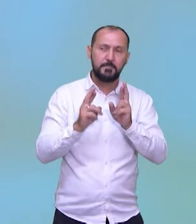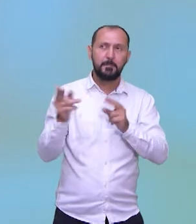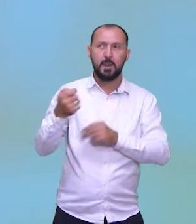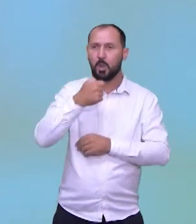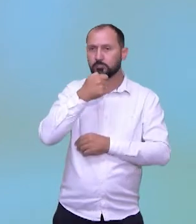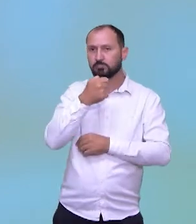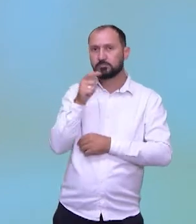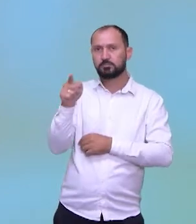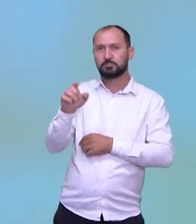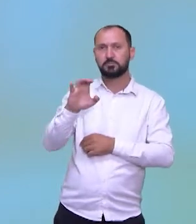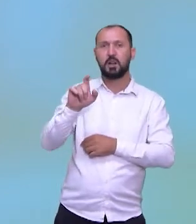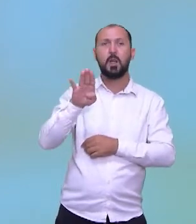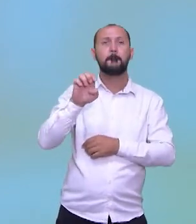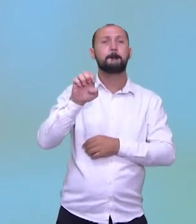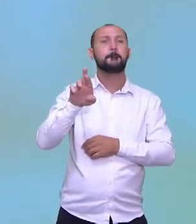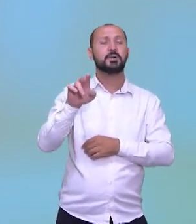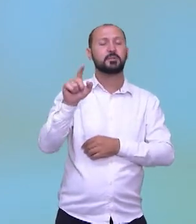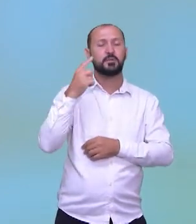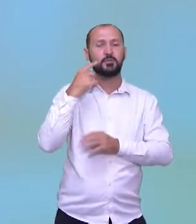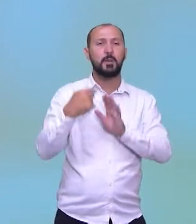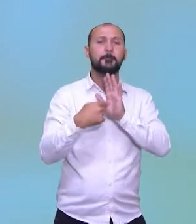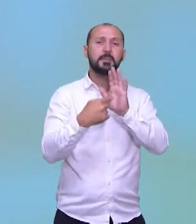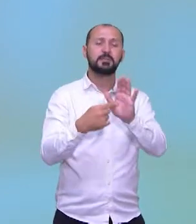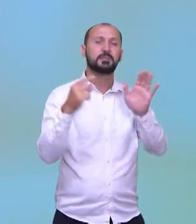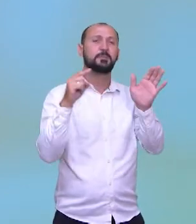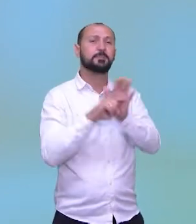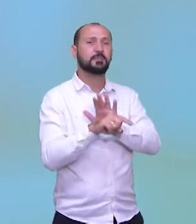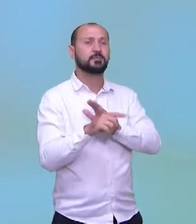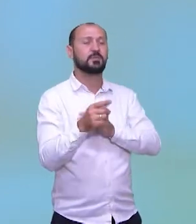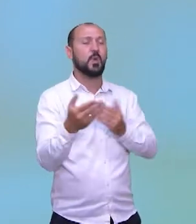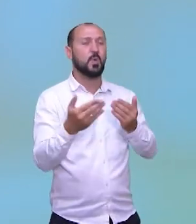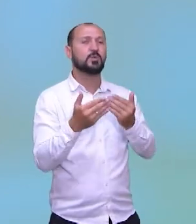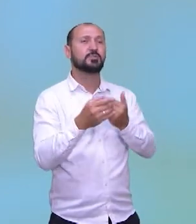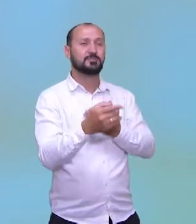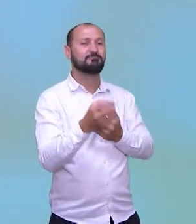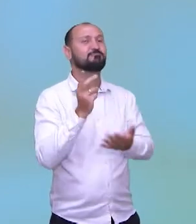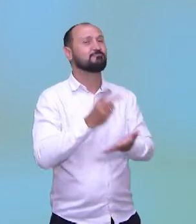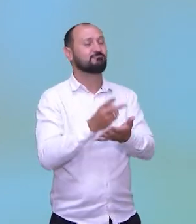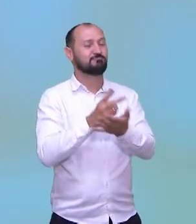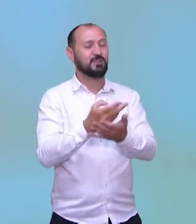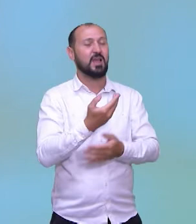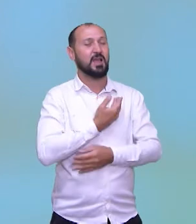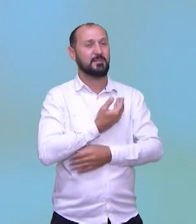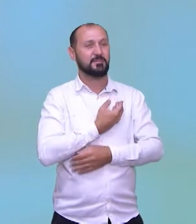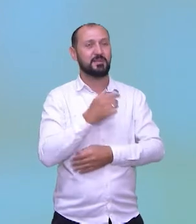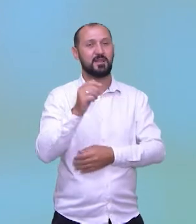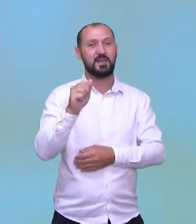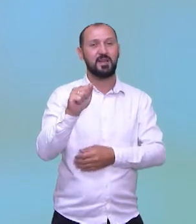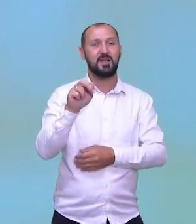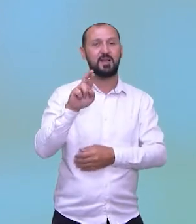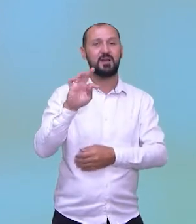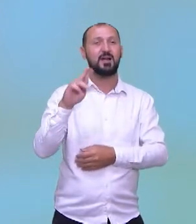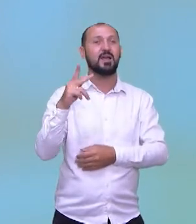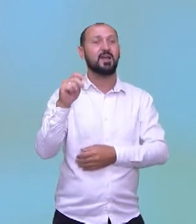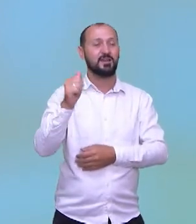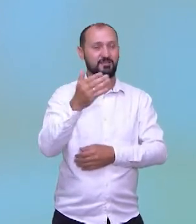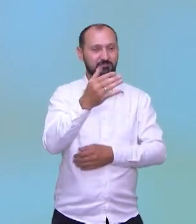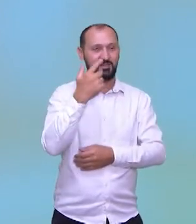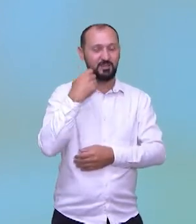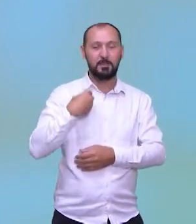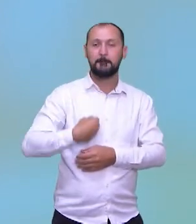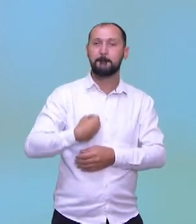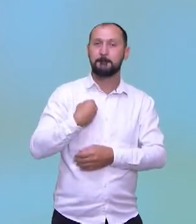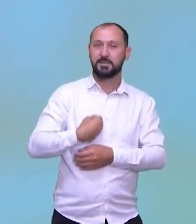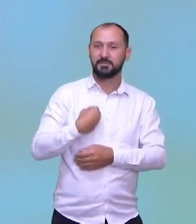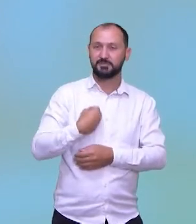respondidas pelo nosso entrevistado Clauber hoje. Quem vai apresentar essas perguntas hoje, como sempre, é a minha amiga Areta